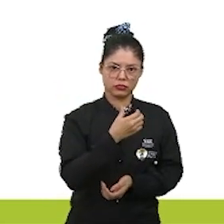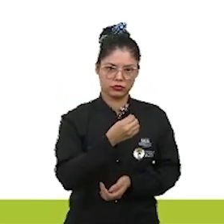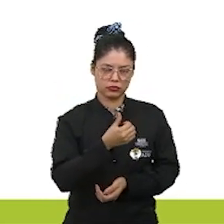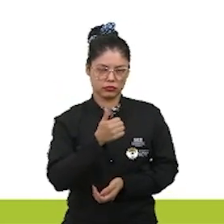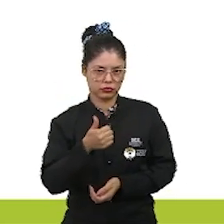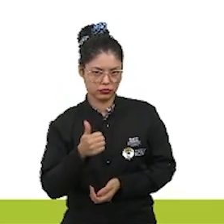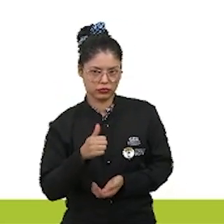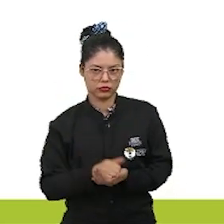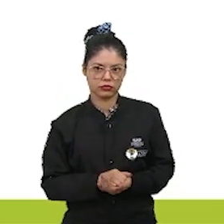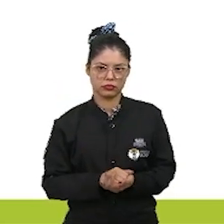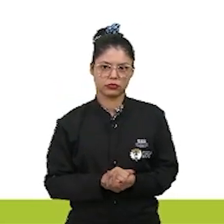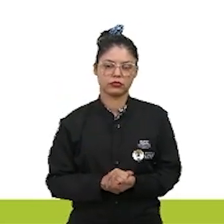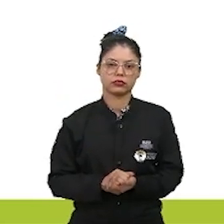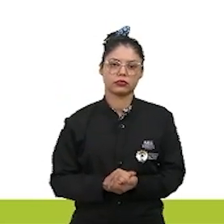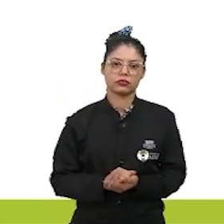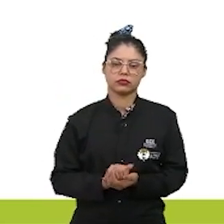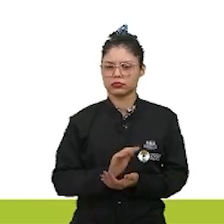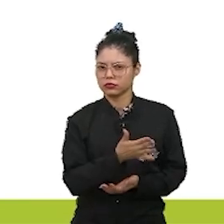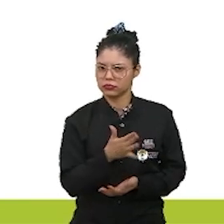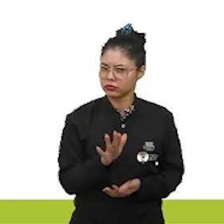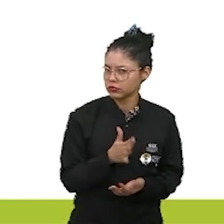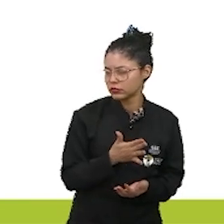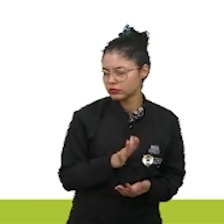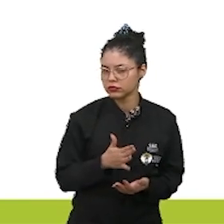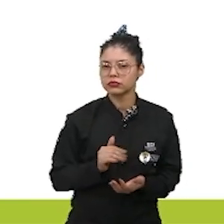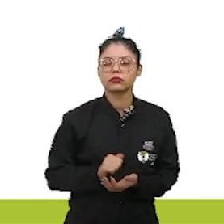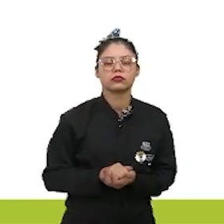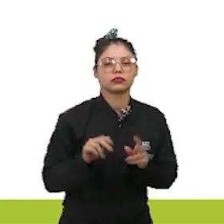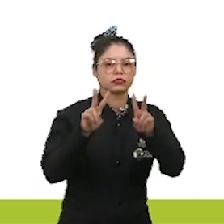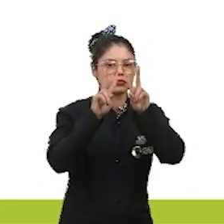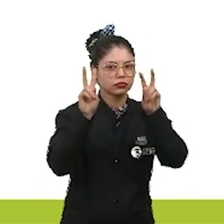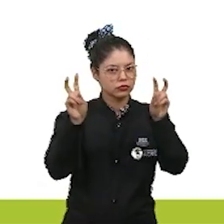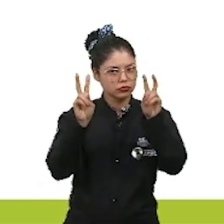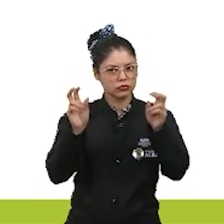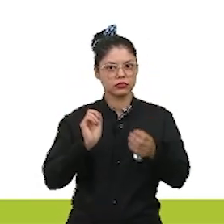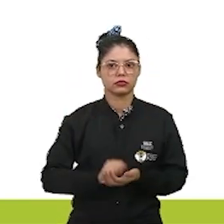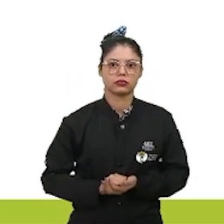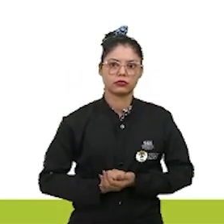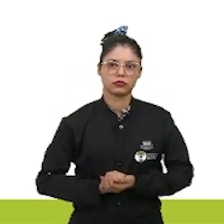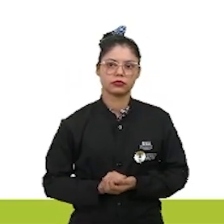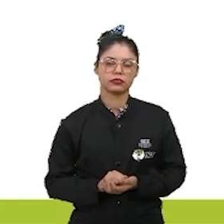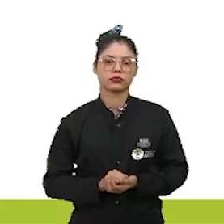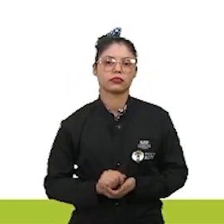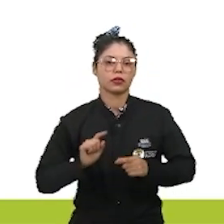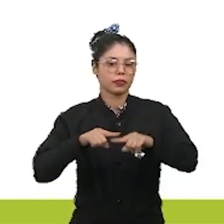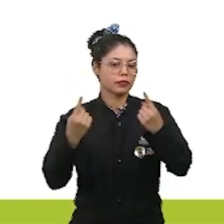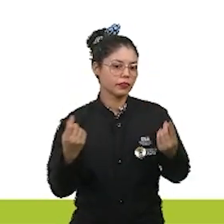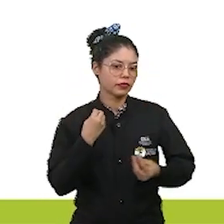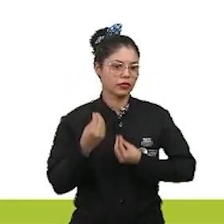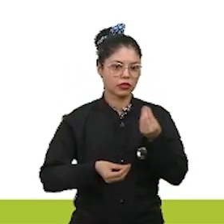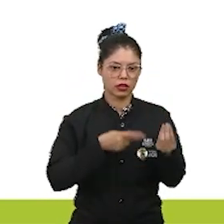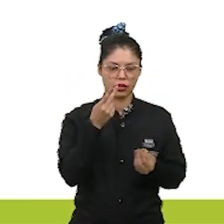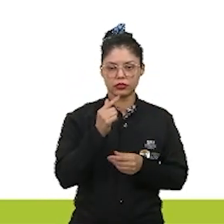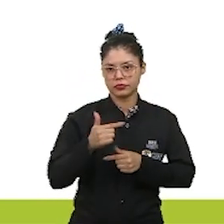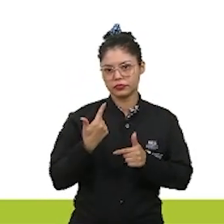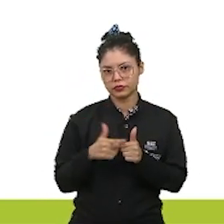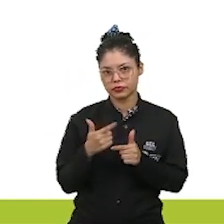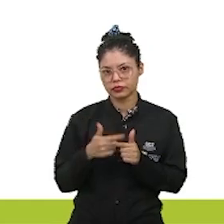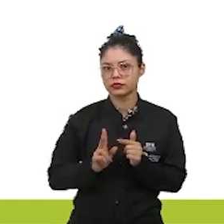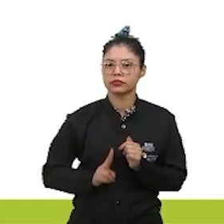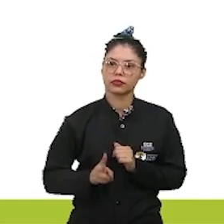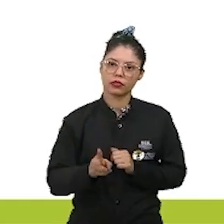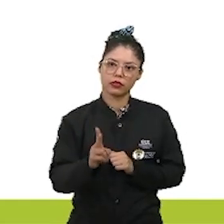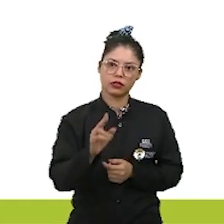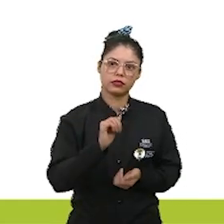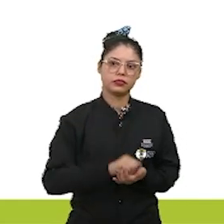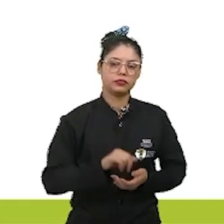2011, 2010 para 2011, foi abordada essa temática. Mas, como eu já disse, é um problema